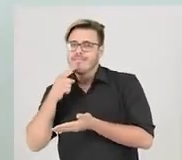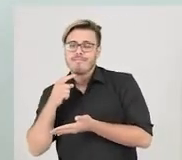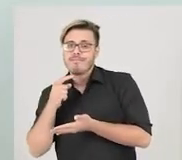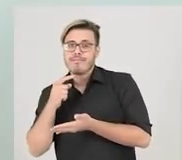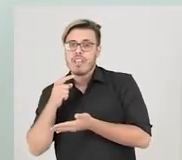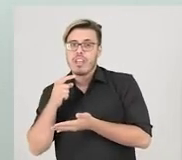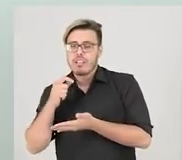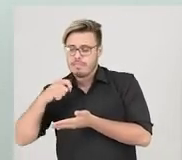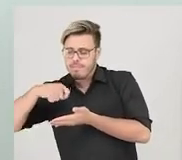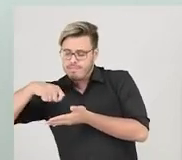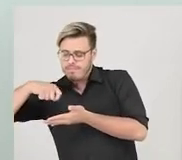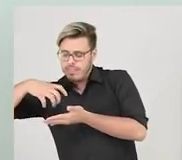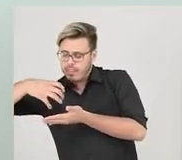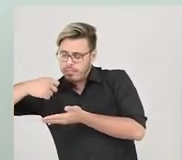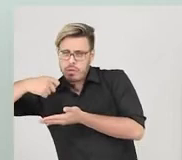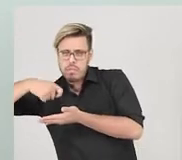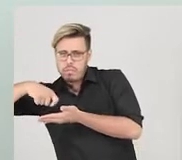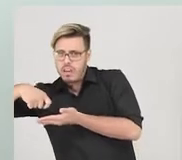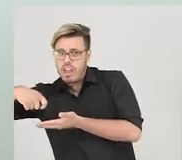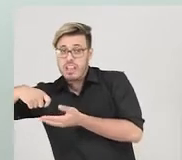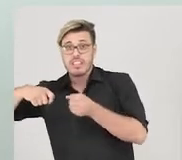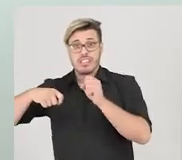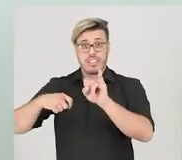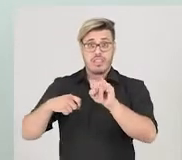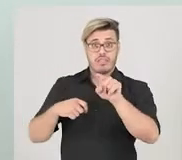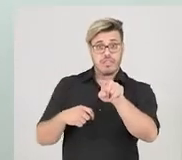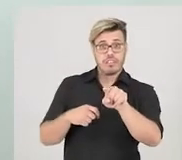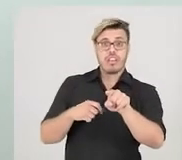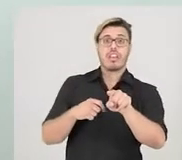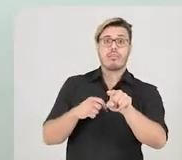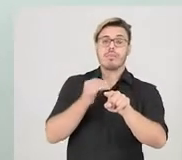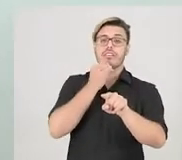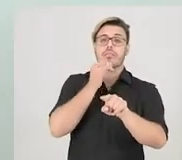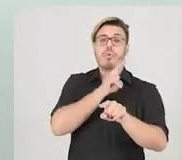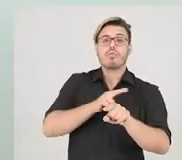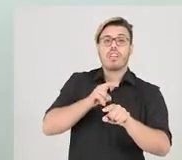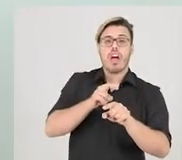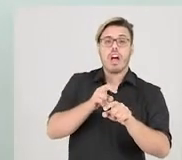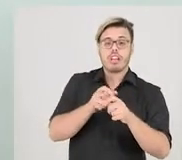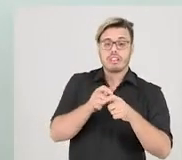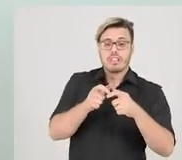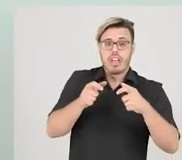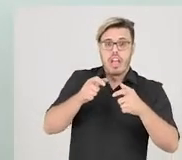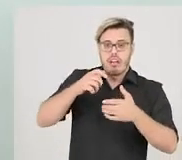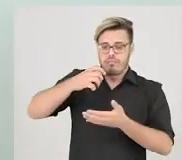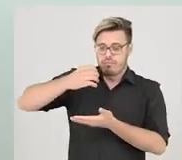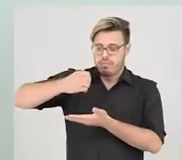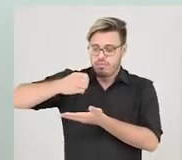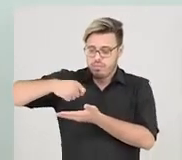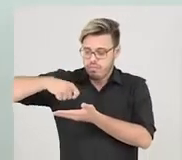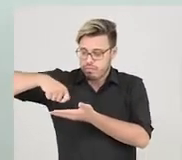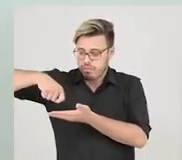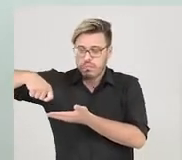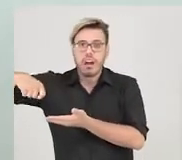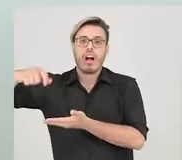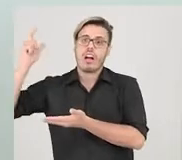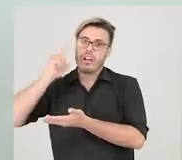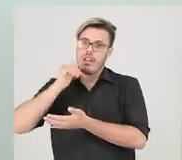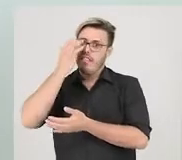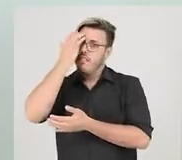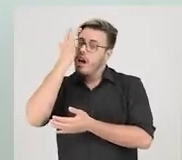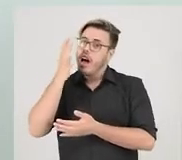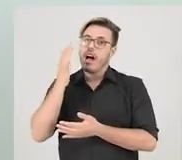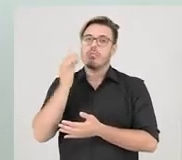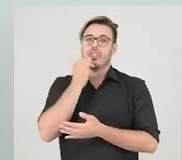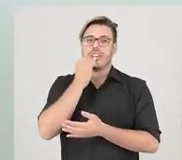consegue prestar atenção, mas que se você colocar um plano baixo, ele não consegue prestar atenção. Todas essas